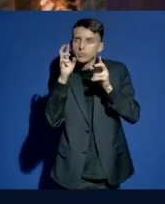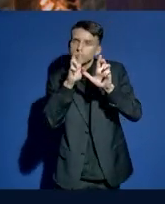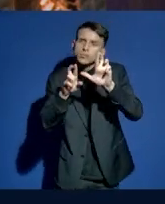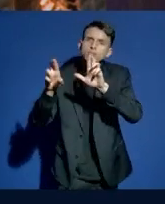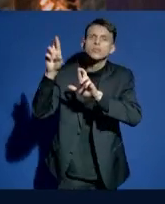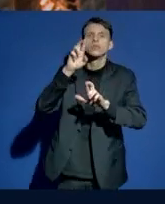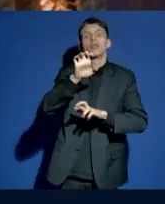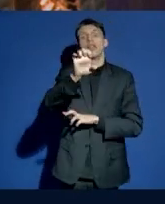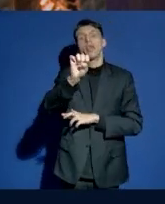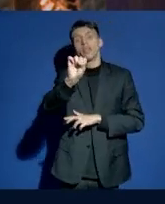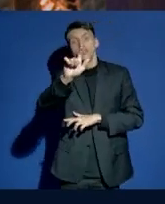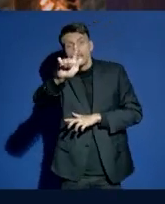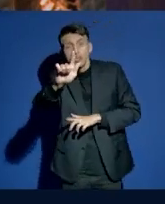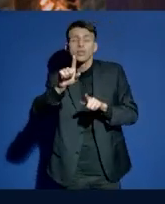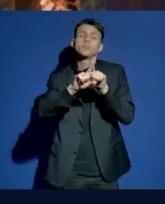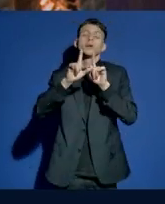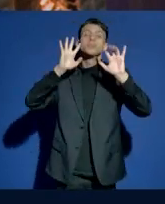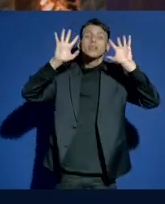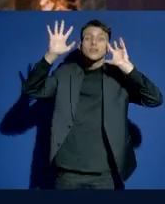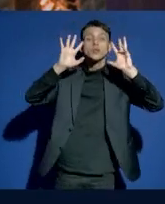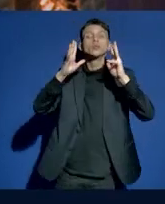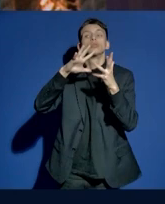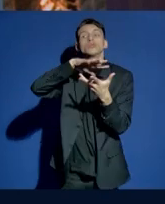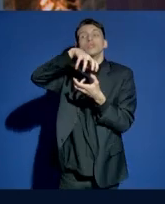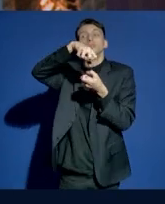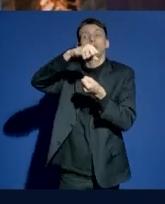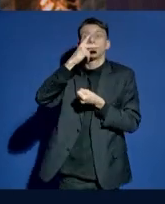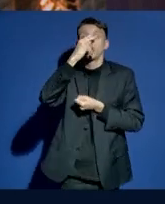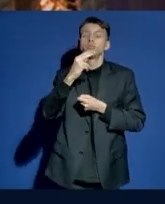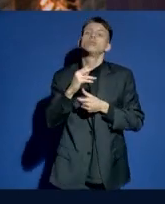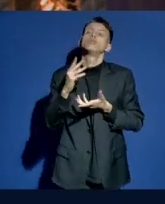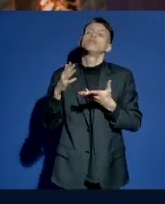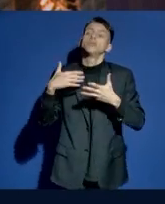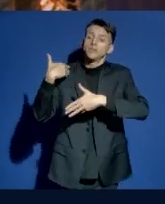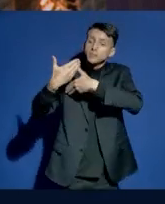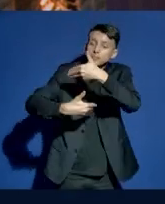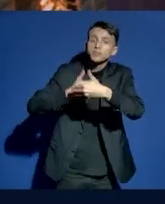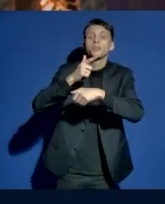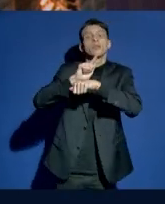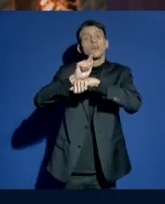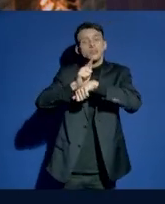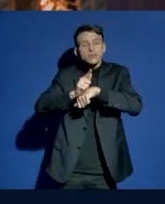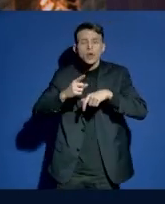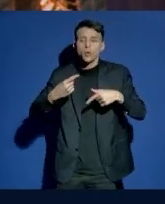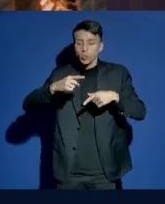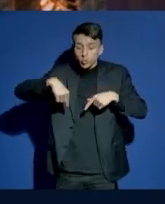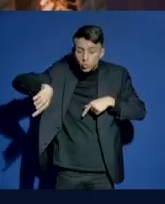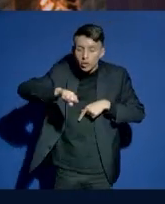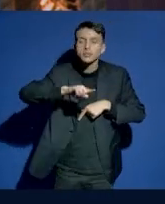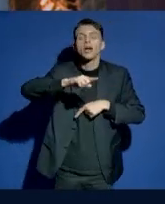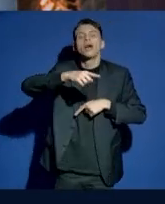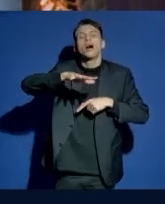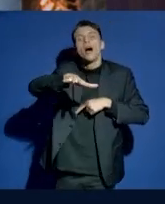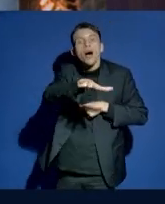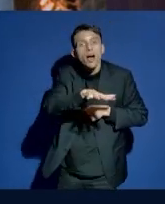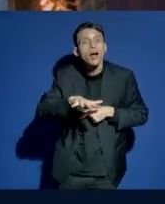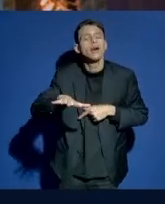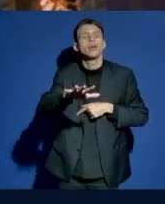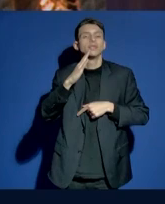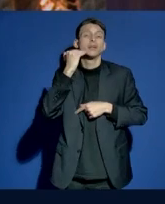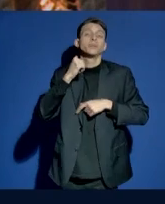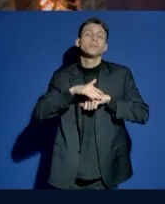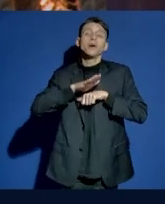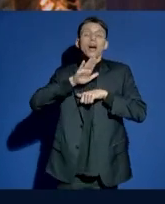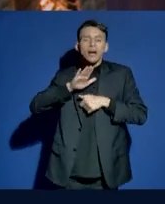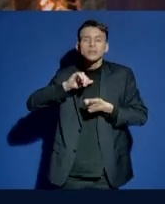questões de ESG, estão mais atentas às questões de sustentabilidade. Então, a gestão por metro quadrado que a gente fala, ela está cada vez